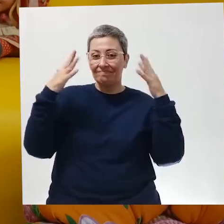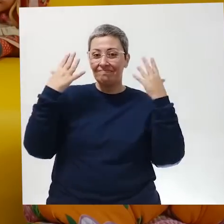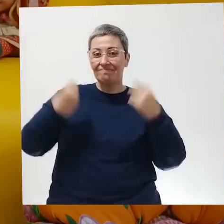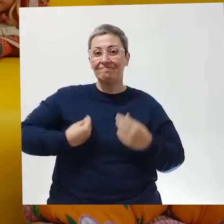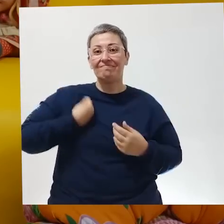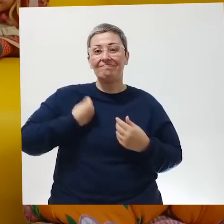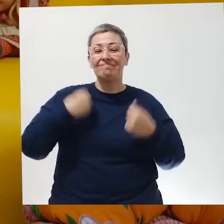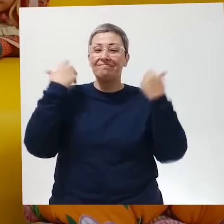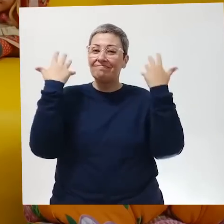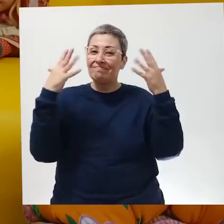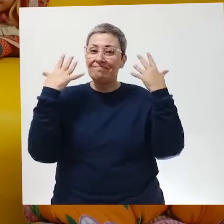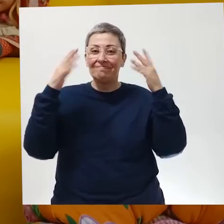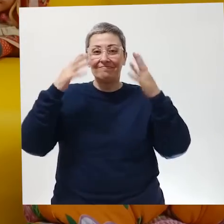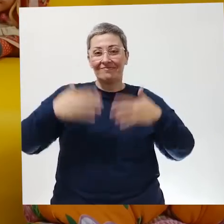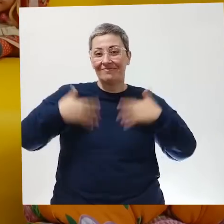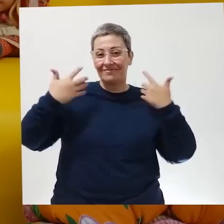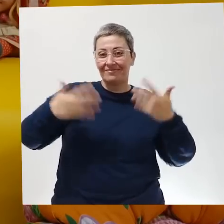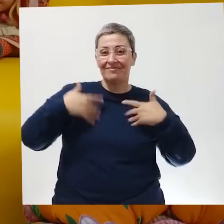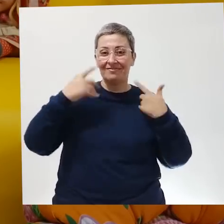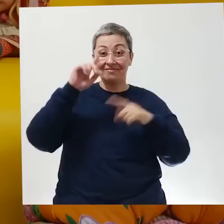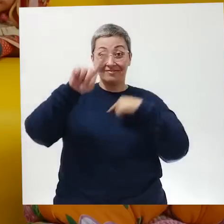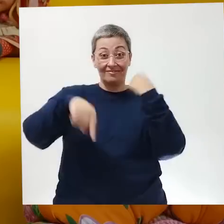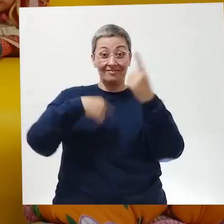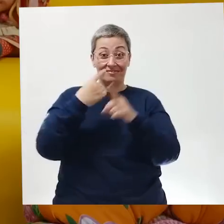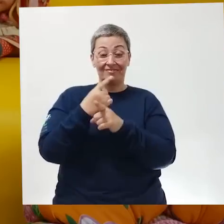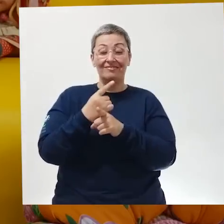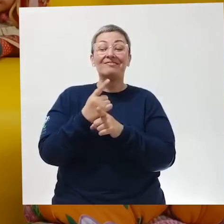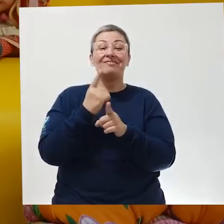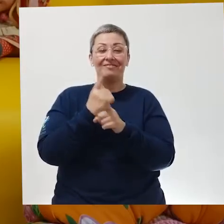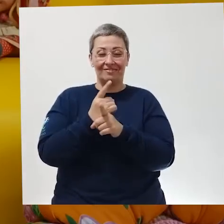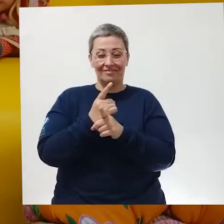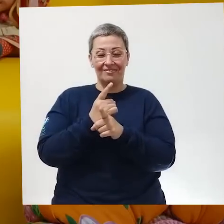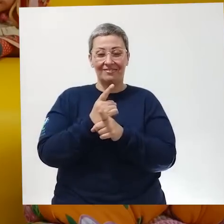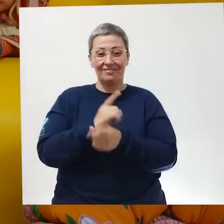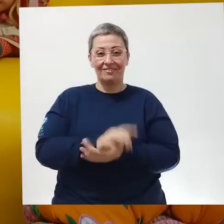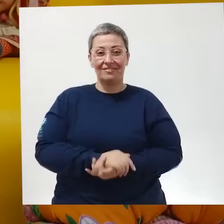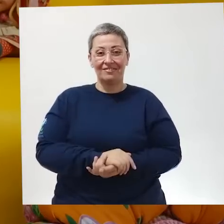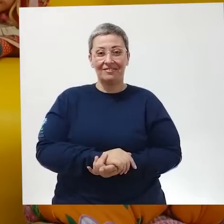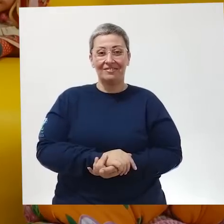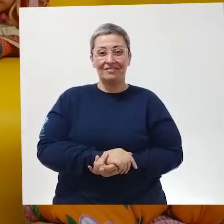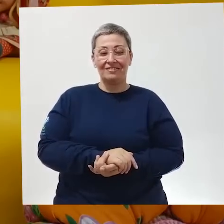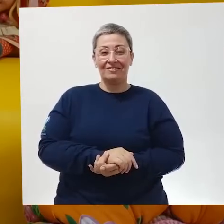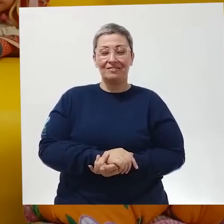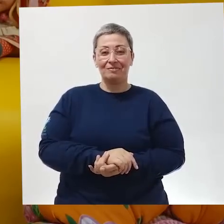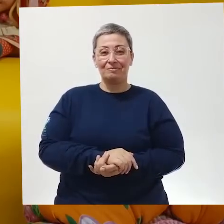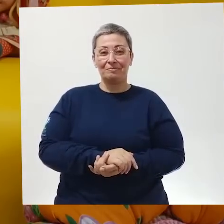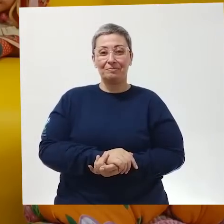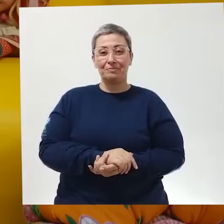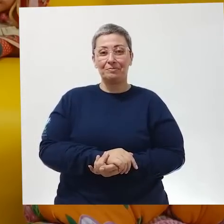vida, viva a alegria. A gente se vê!